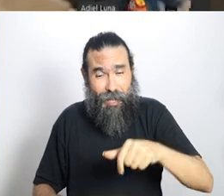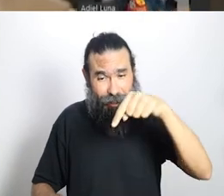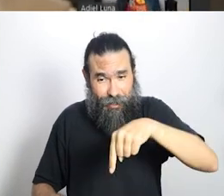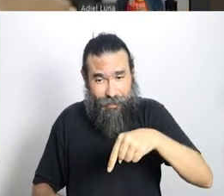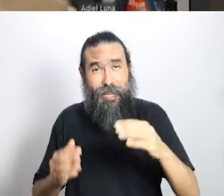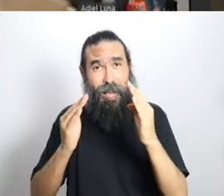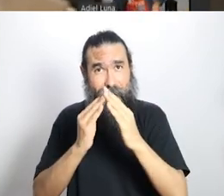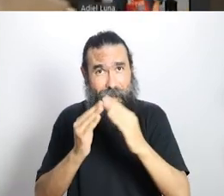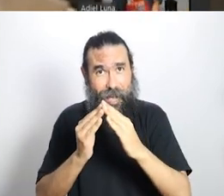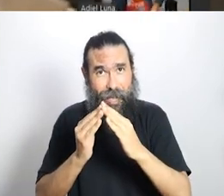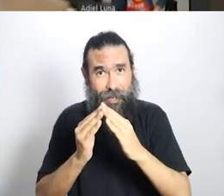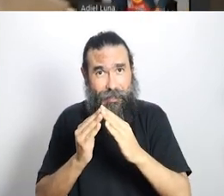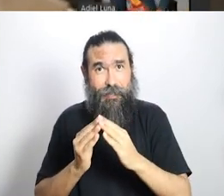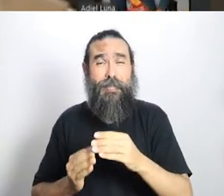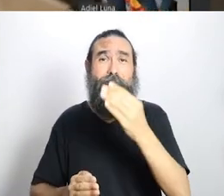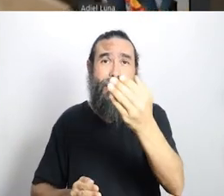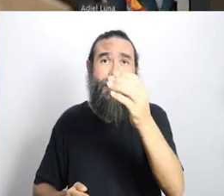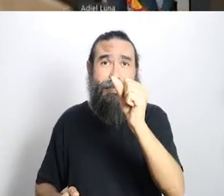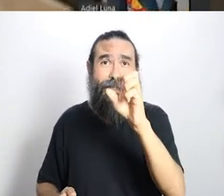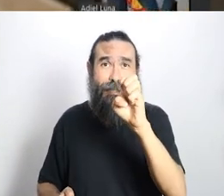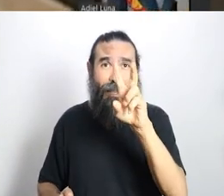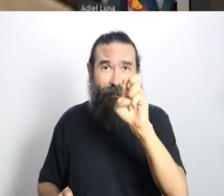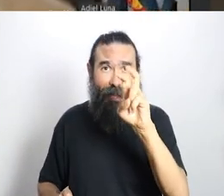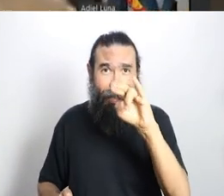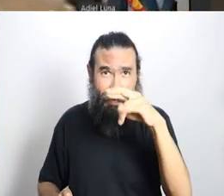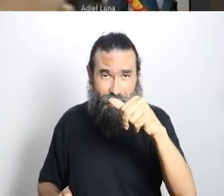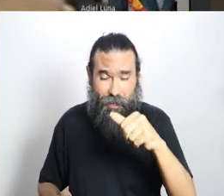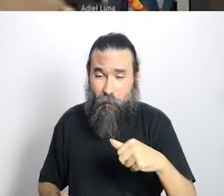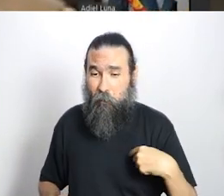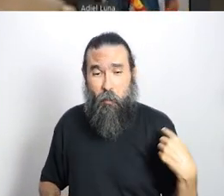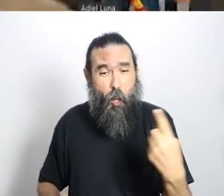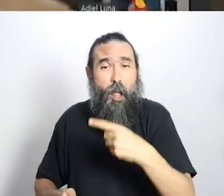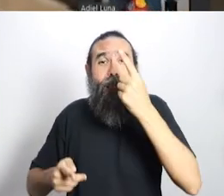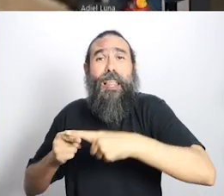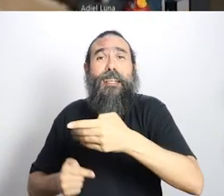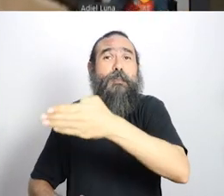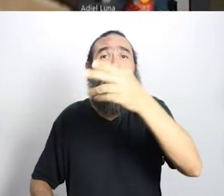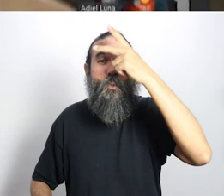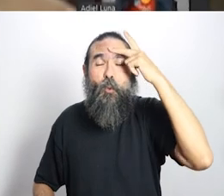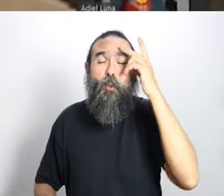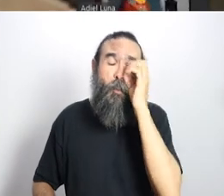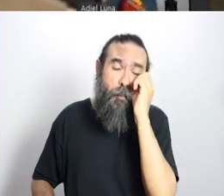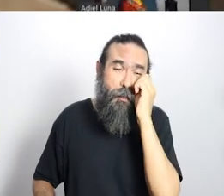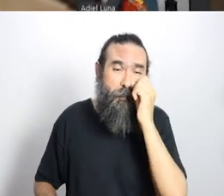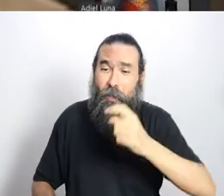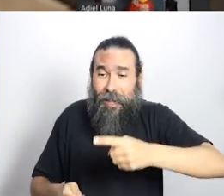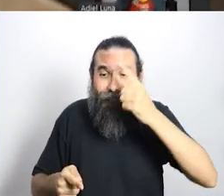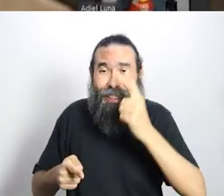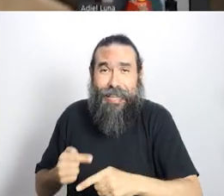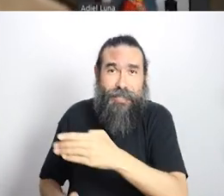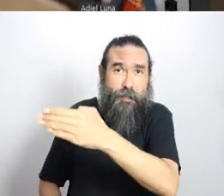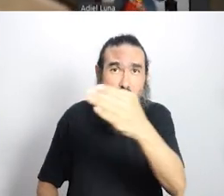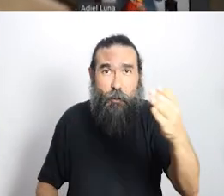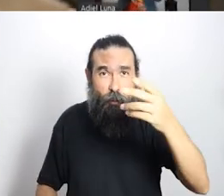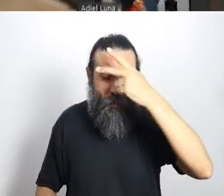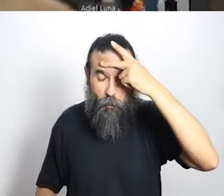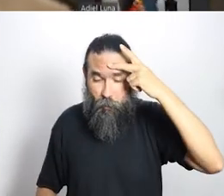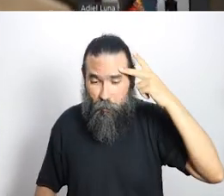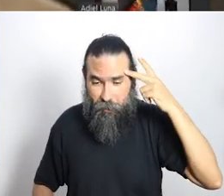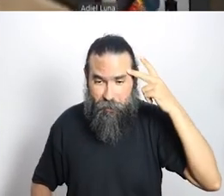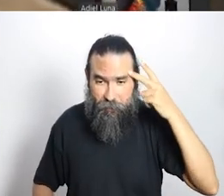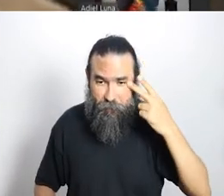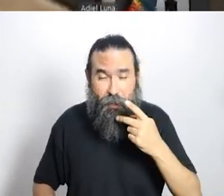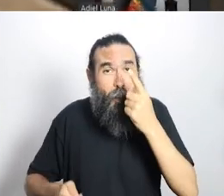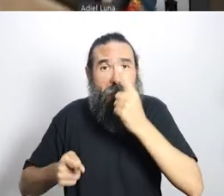Se nós ficar nesta casa, Severina, nós não deixamos esse povo dormir. Nós não deixamos esse povo dormir. Nós